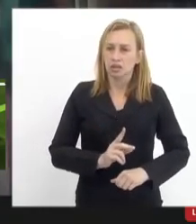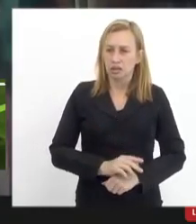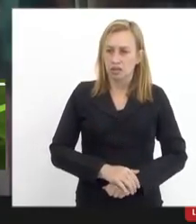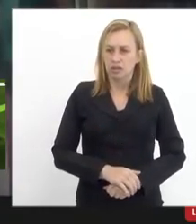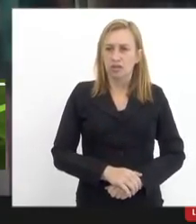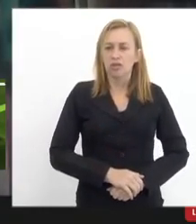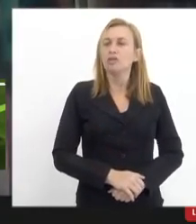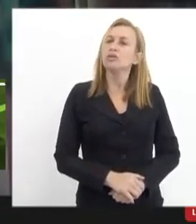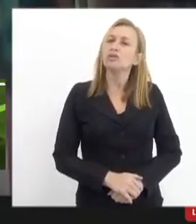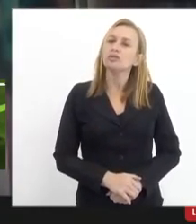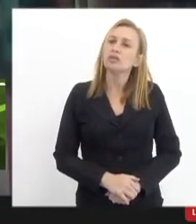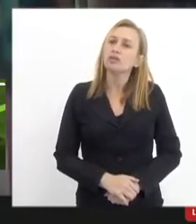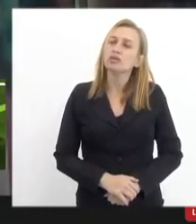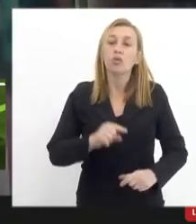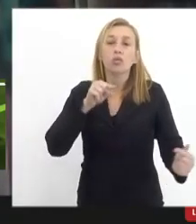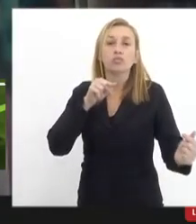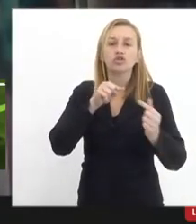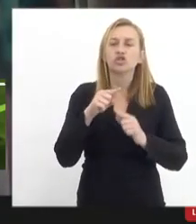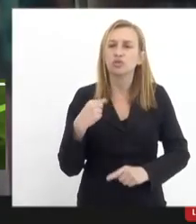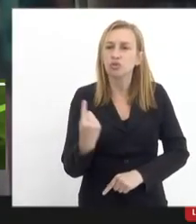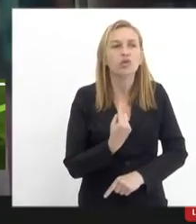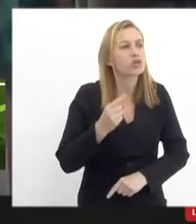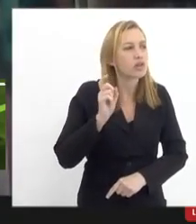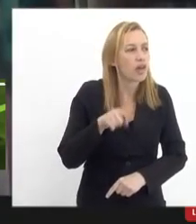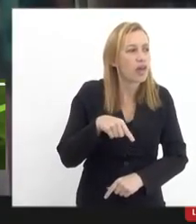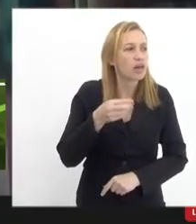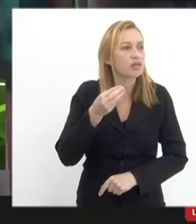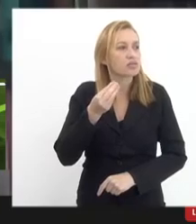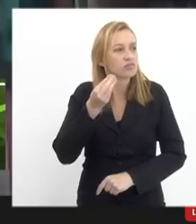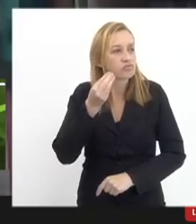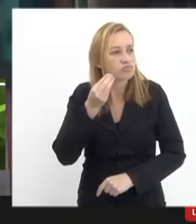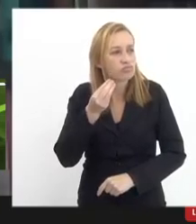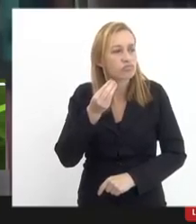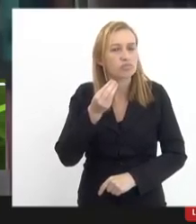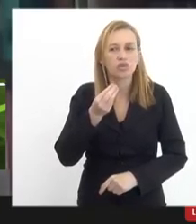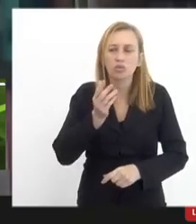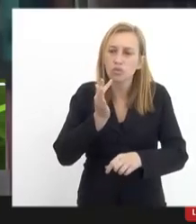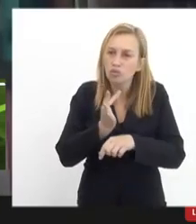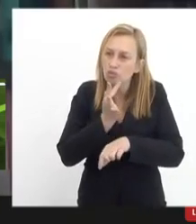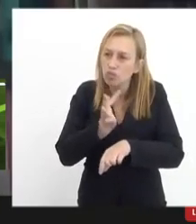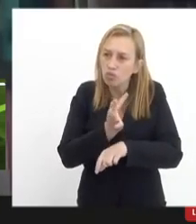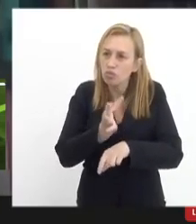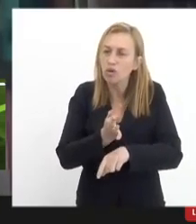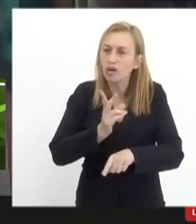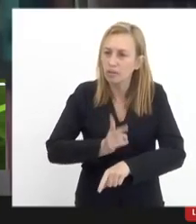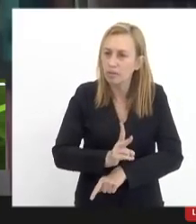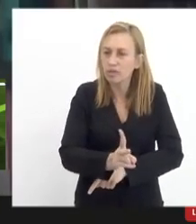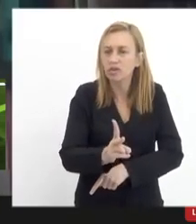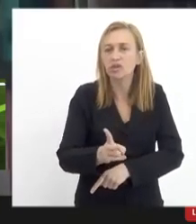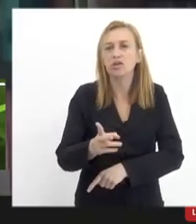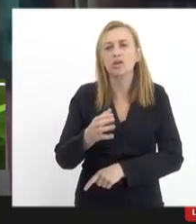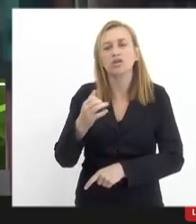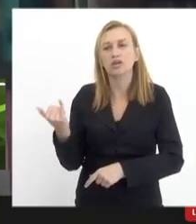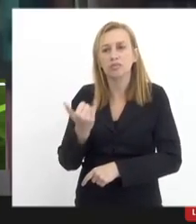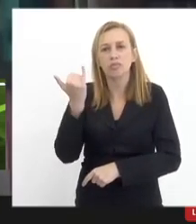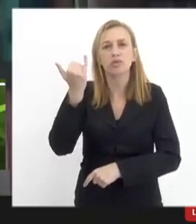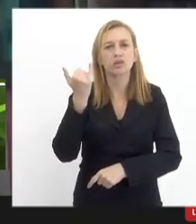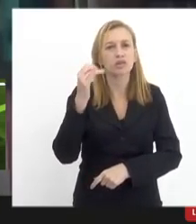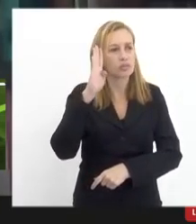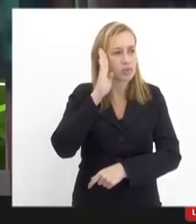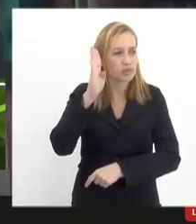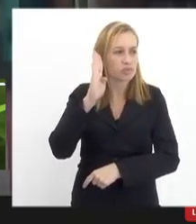dizer, o objetivo nosso é tentar garantir exatamente essa permanência. Eu acho que isso aí é uma das coisas que nós